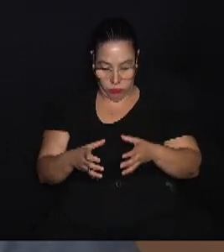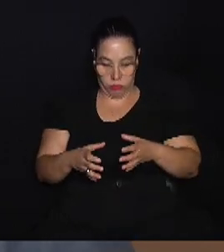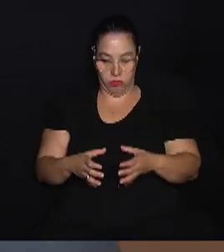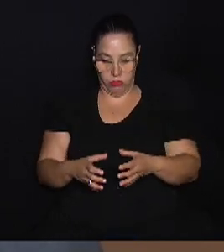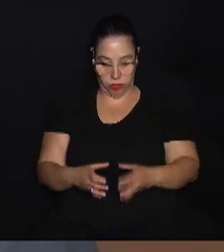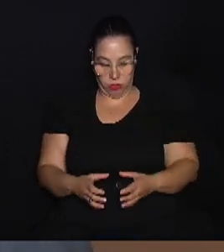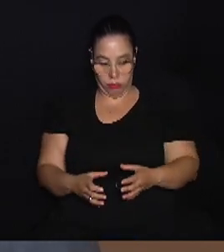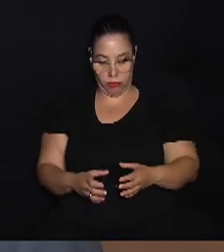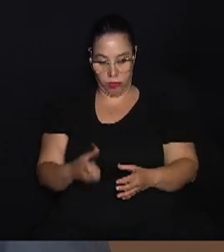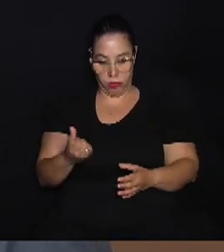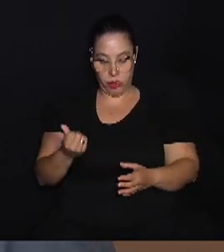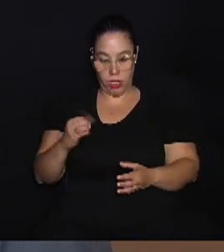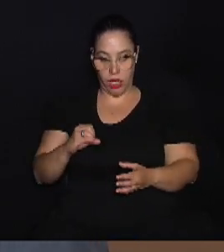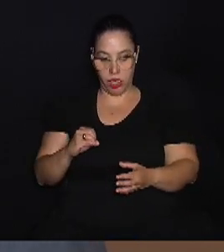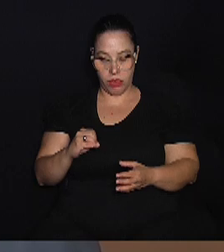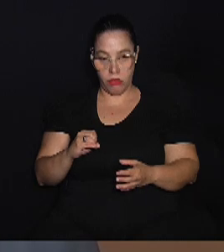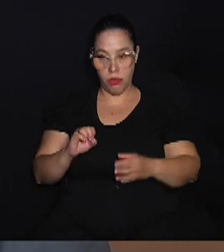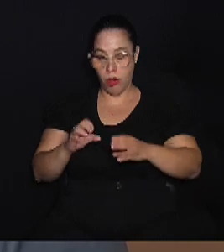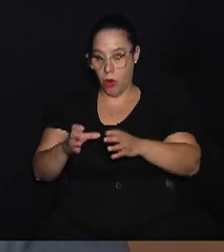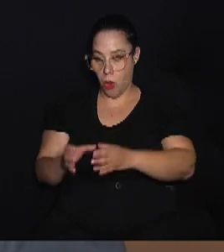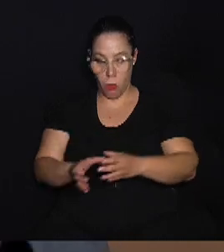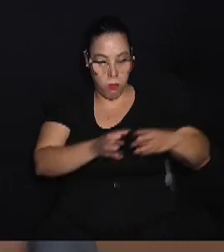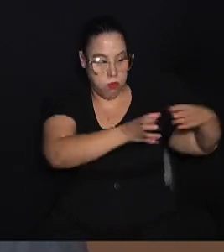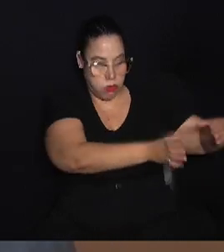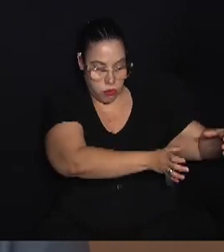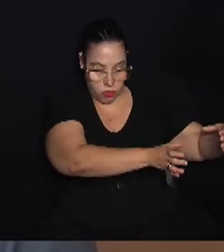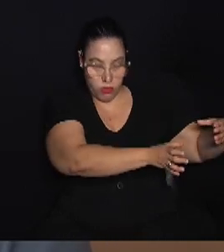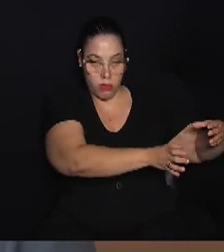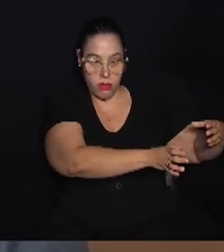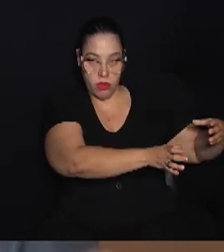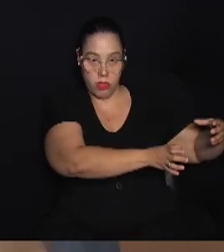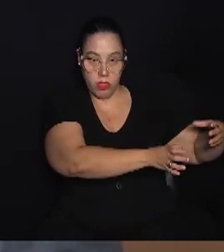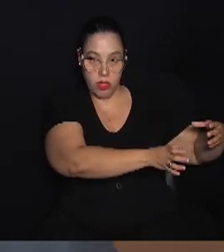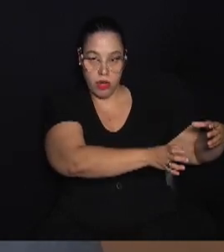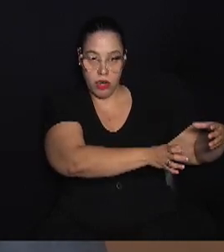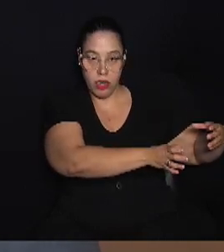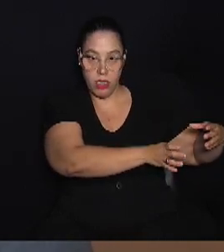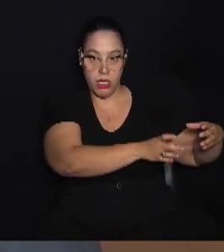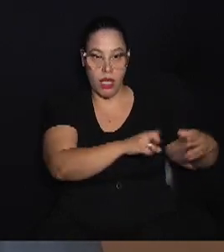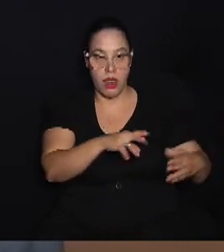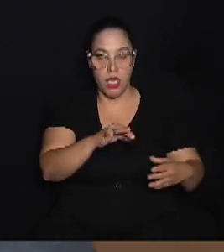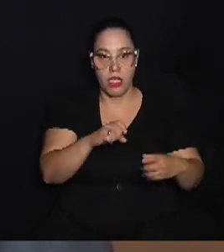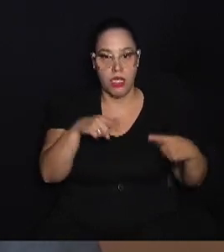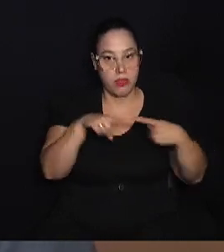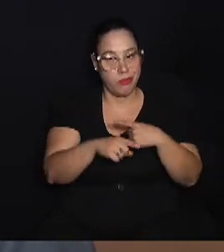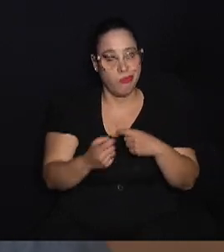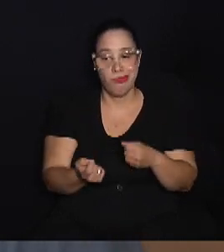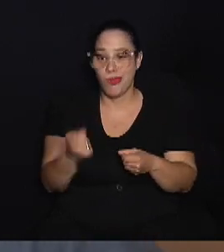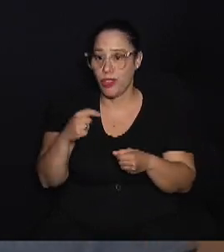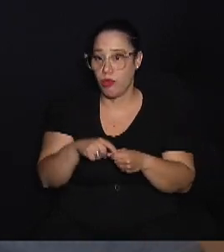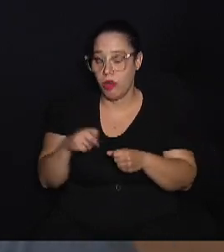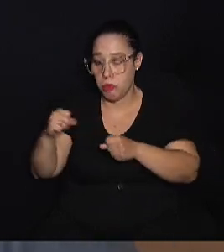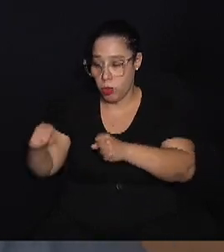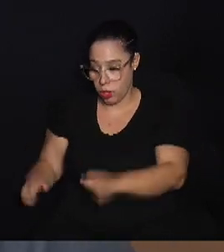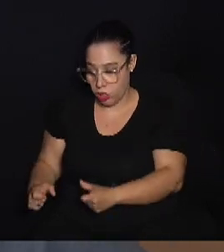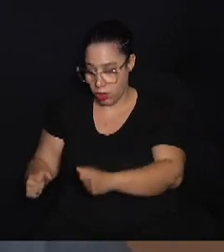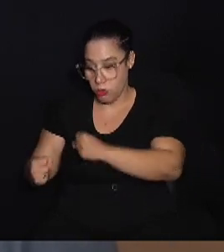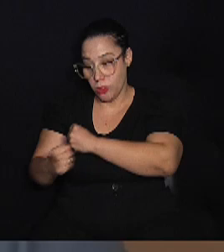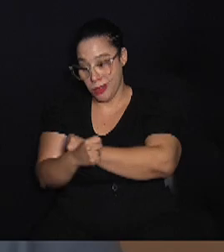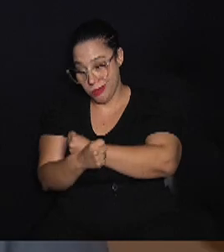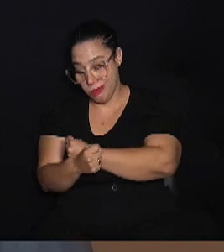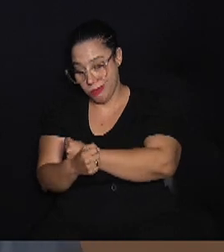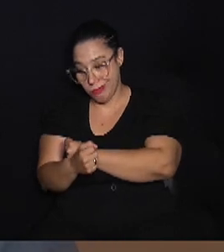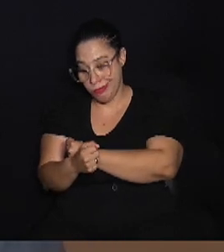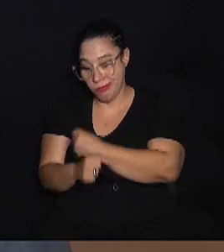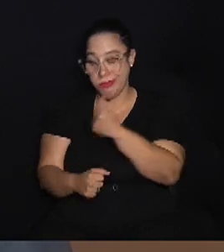10 segundos ou quicar ela no chão ou passar. E aí, uma vez que eu passei para o campo de ataque, não posso voltar para o campo de defesa. Então é um